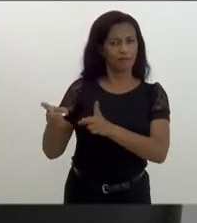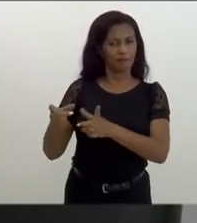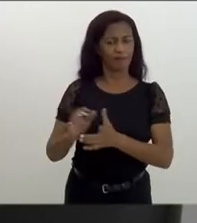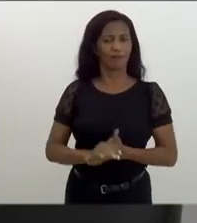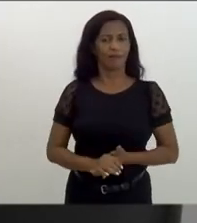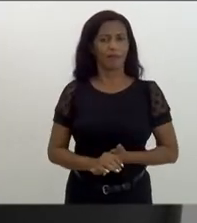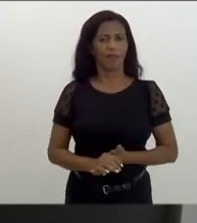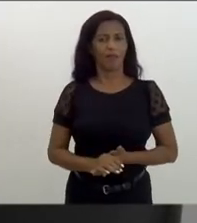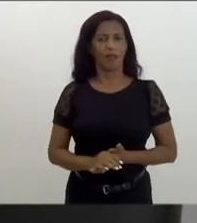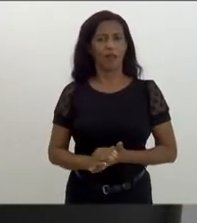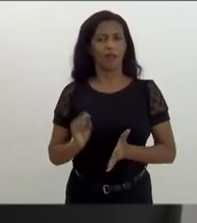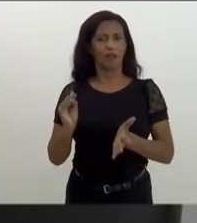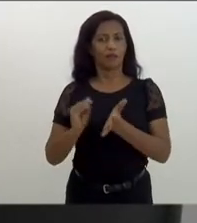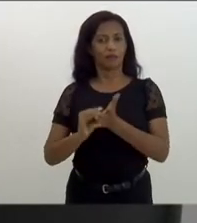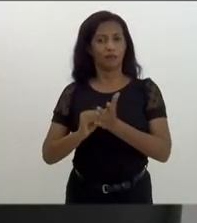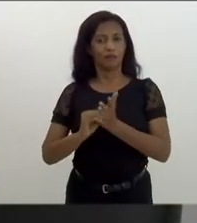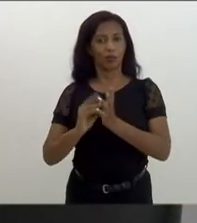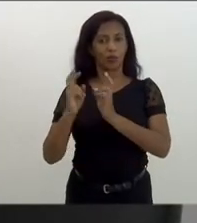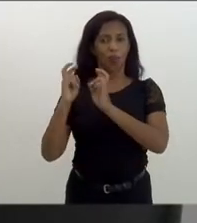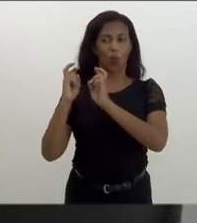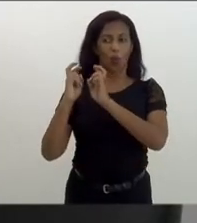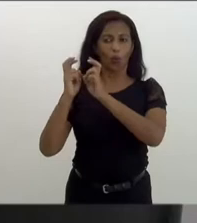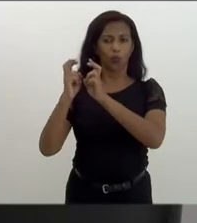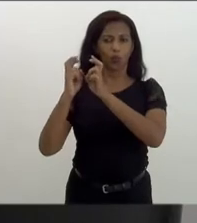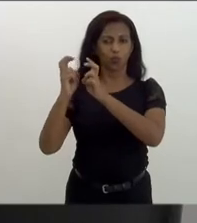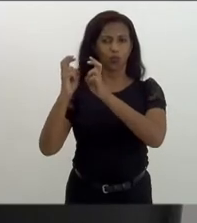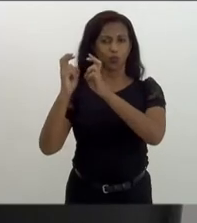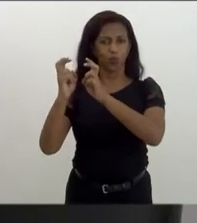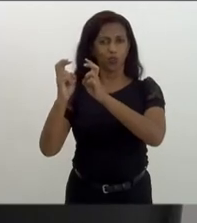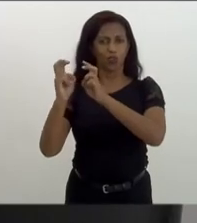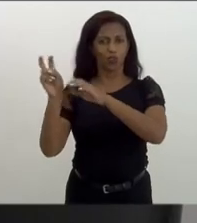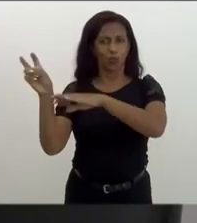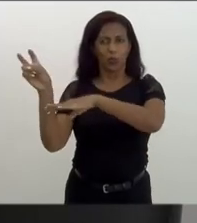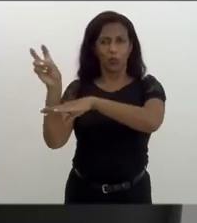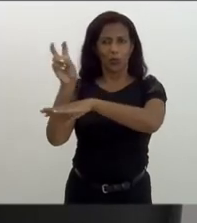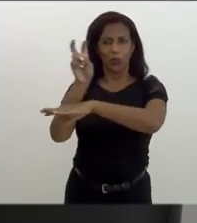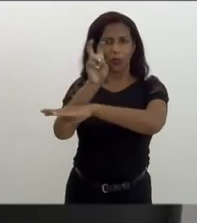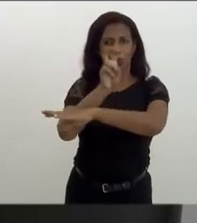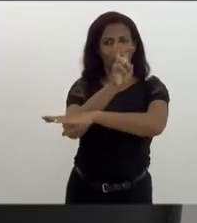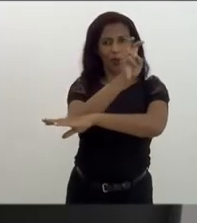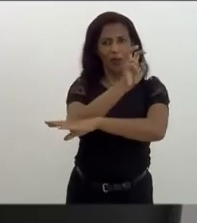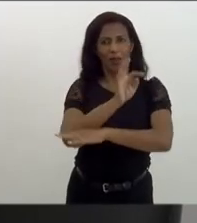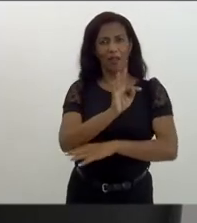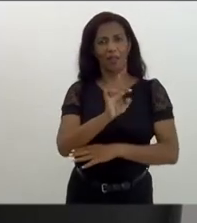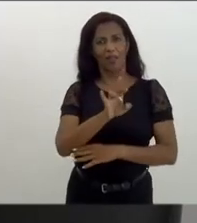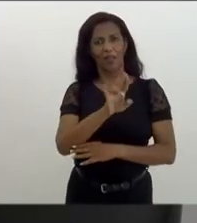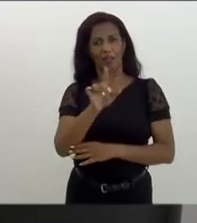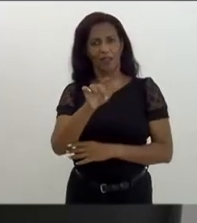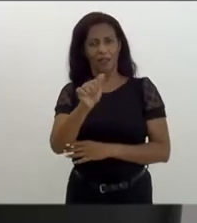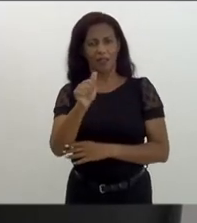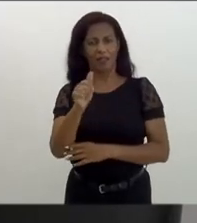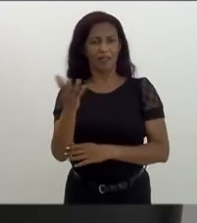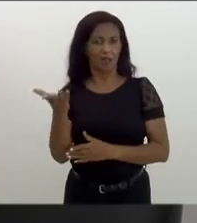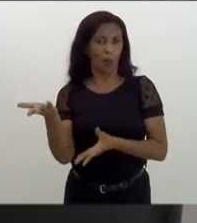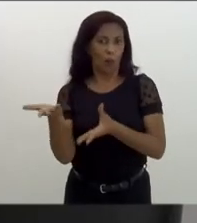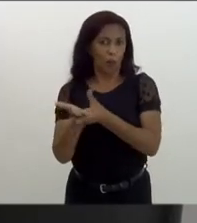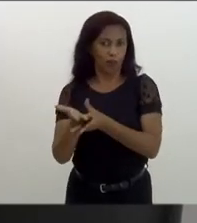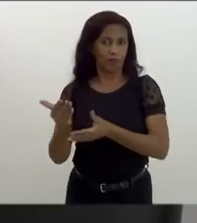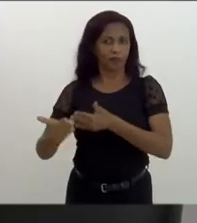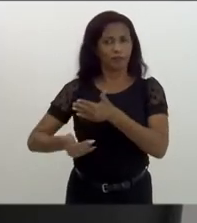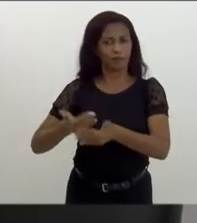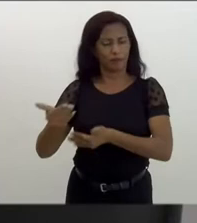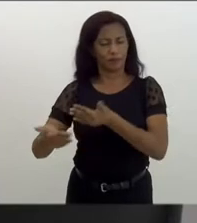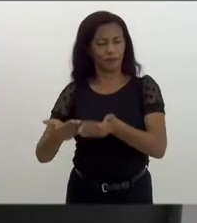a exceção do bondinho de Santa Teresa com processo ainda em curso atualmente de acordo com